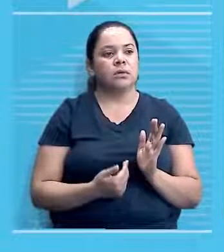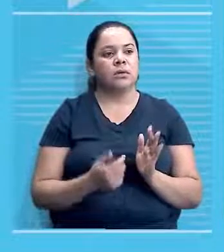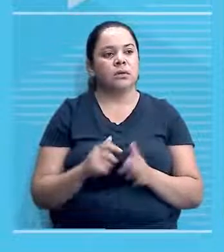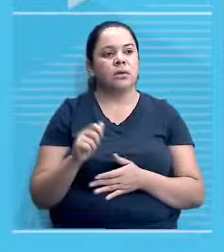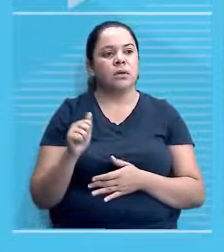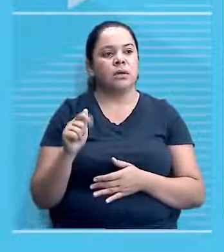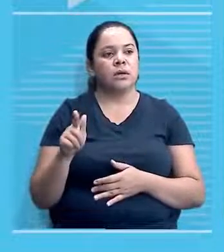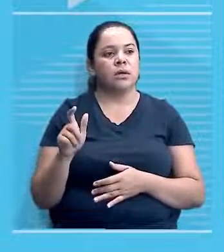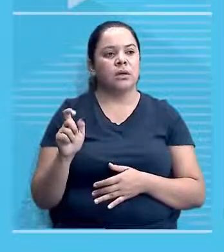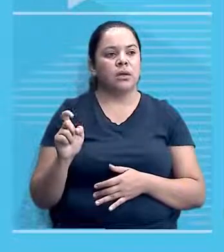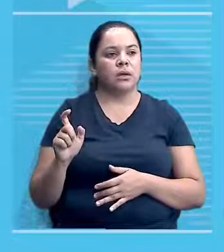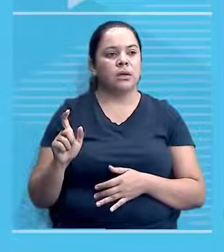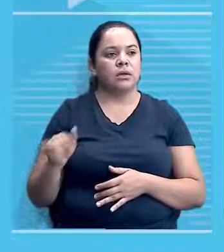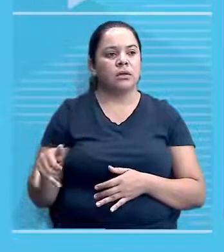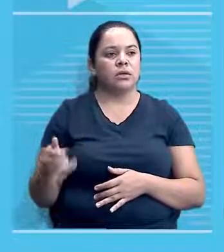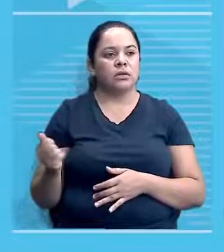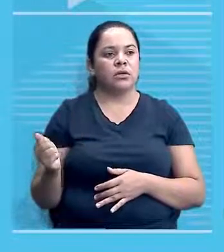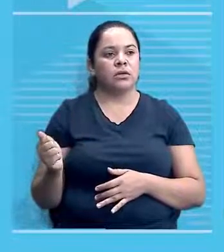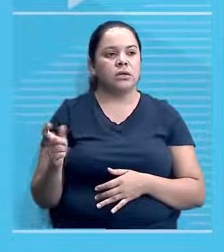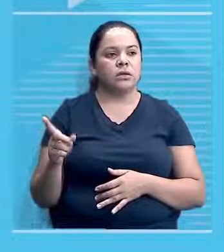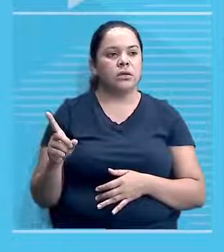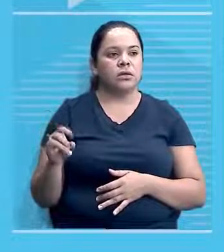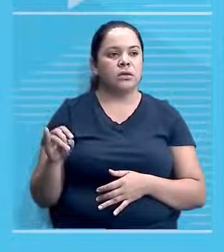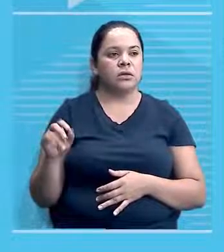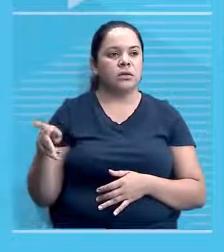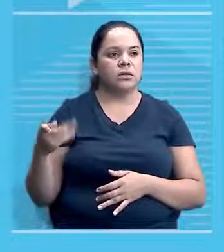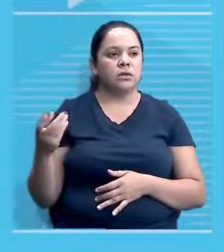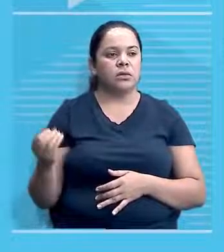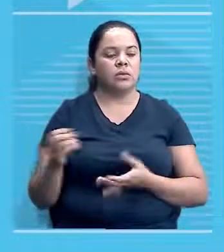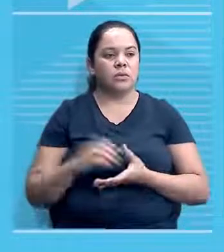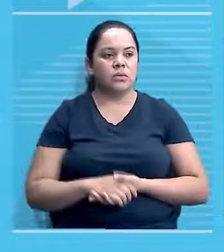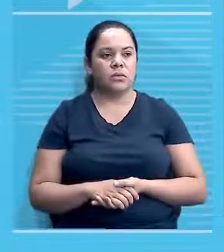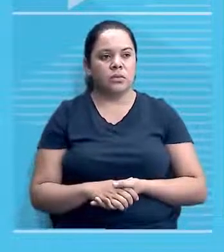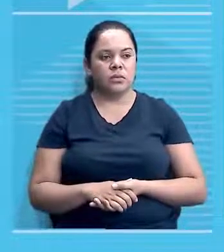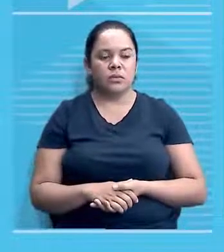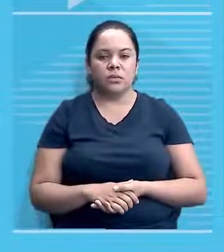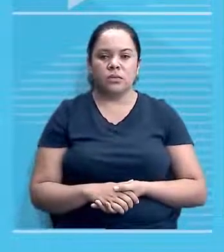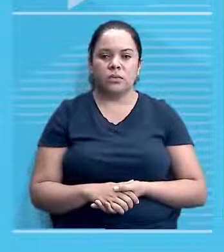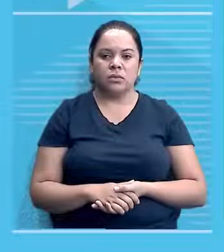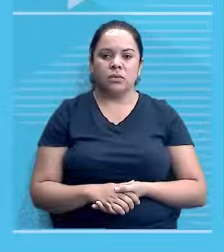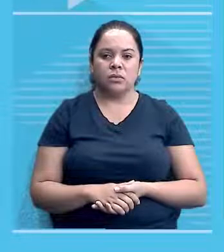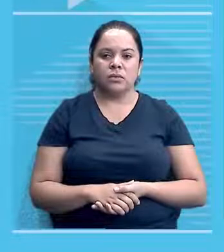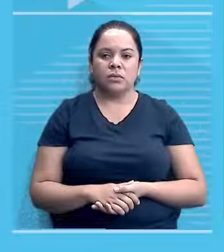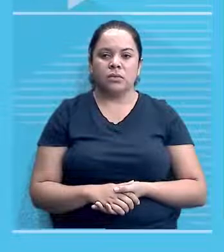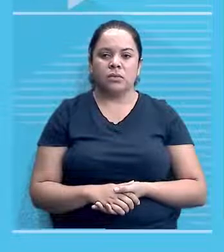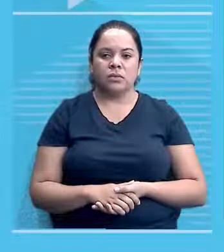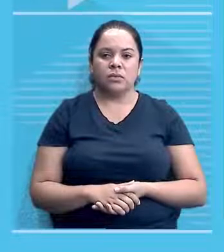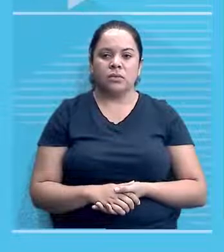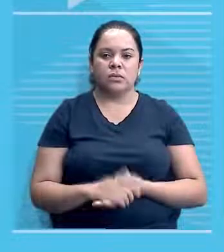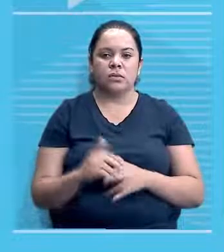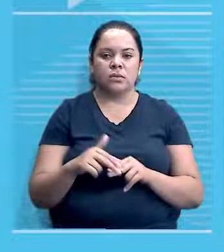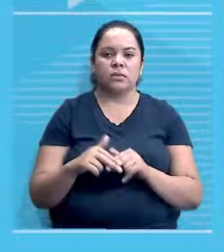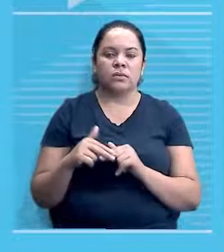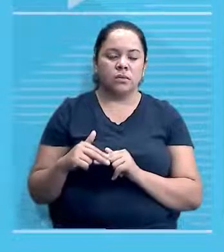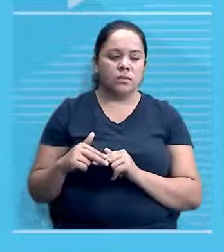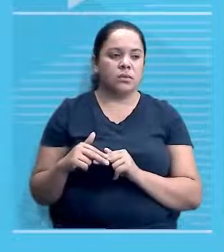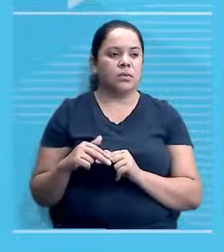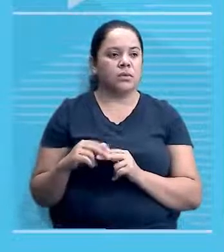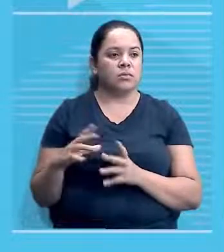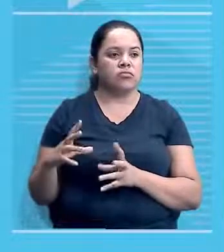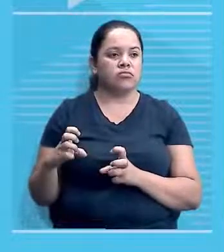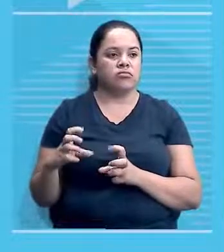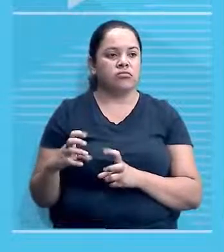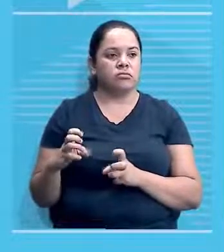doze profetas um tormento na vida né por conta do choques